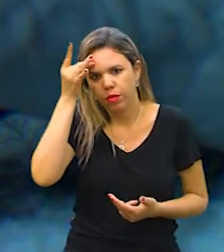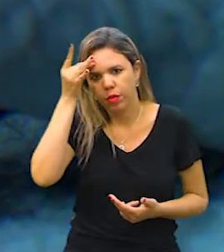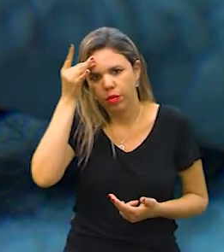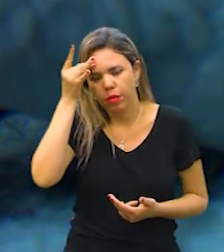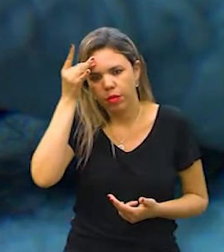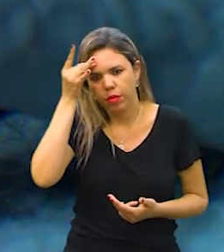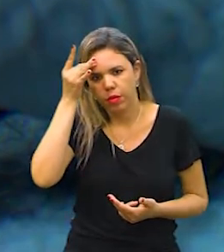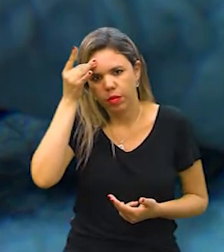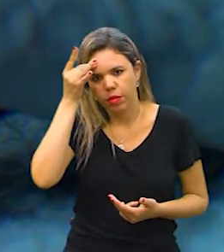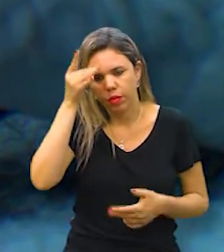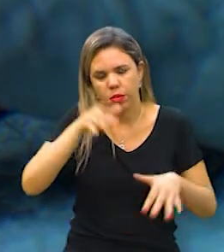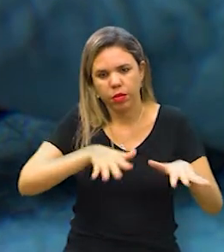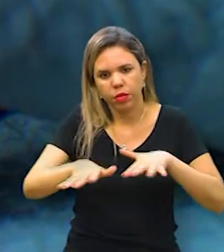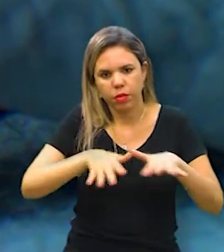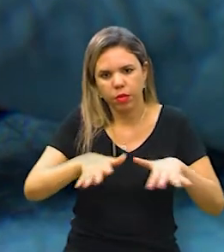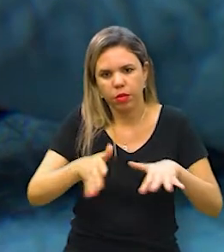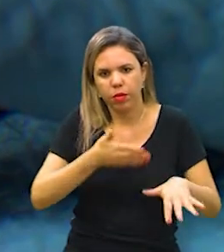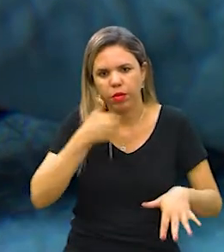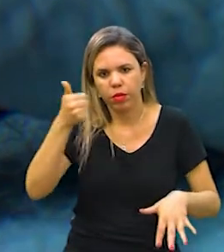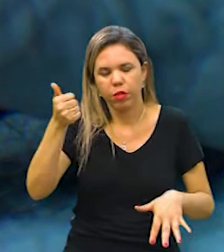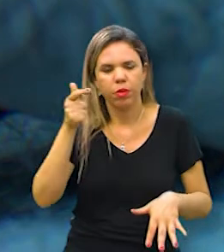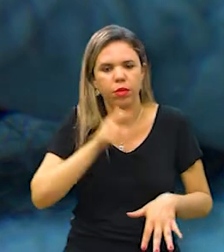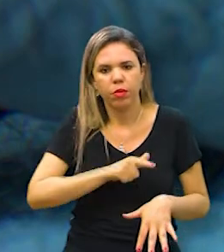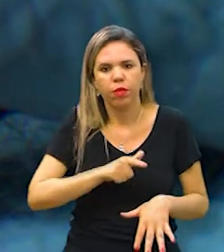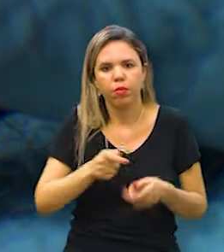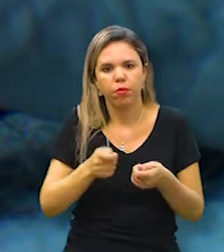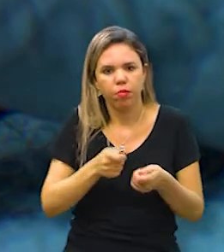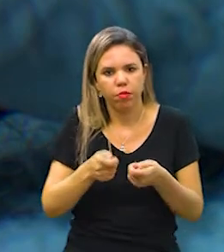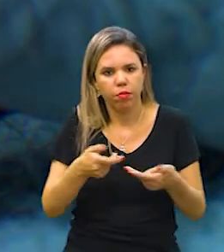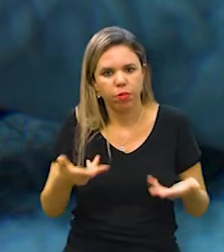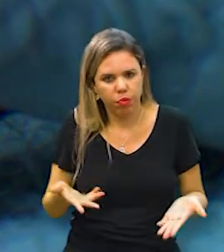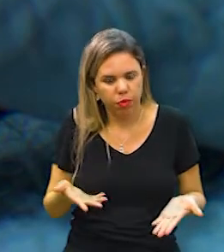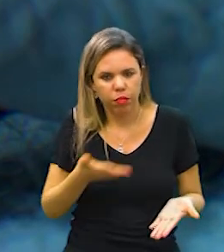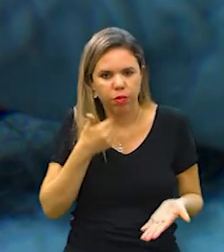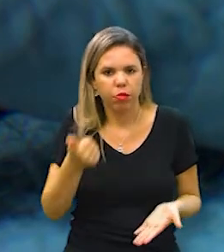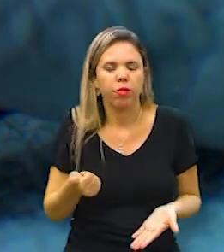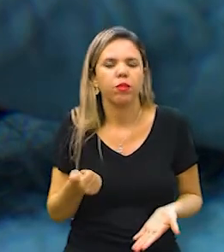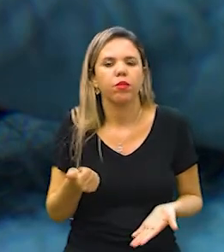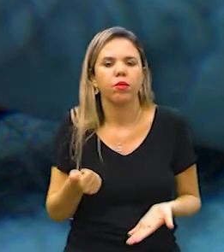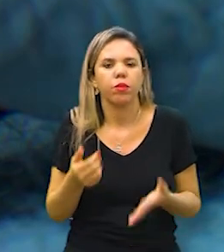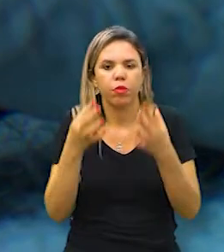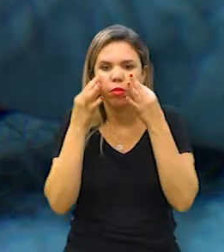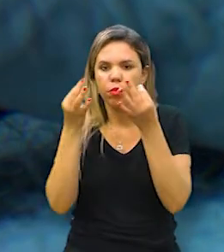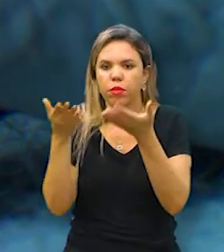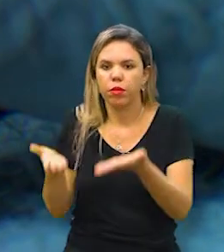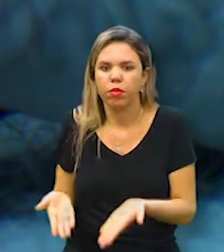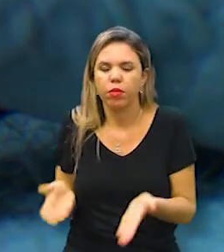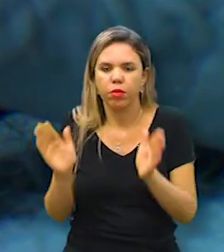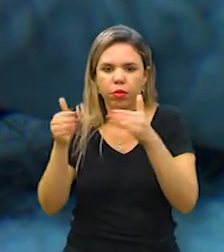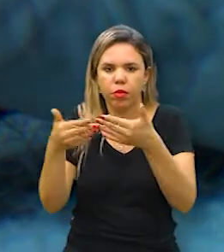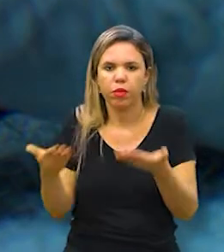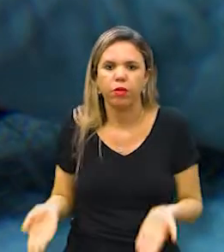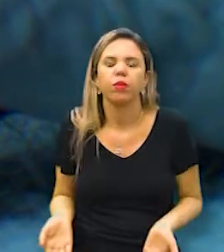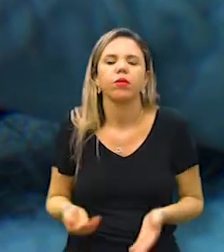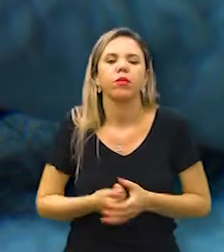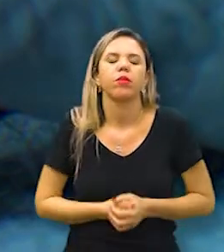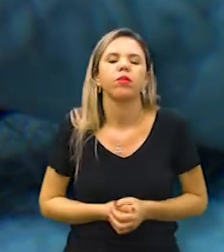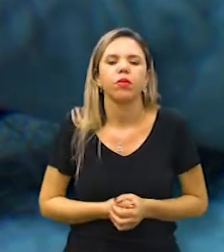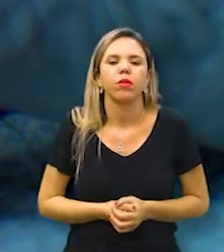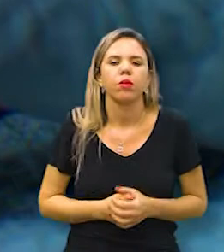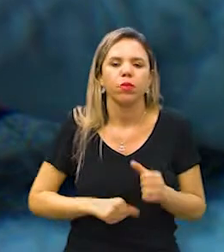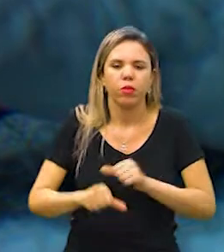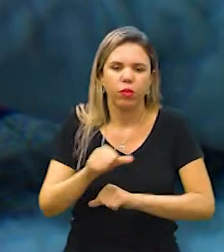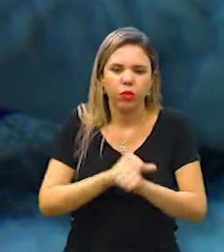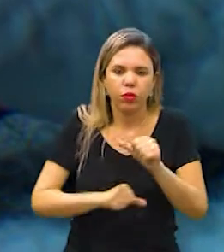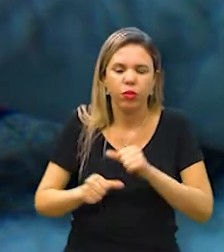Ganharam um movimento melhor, ganharam um equilíbrio melhor, ganharam atenção e concentração, tornaram-se